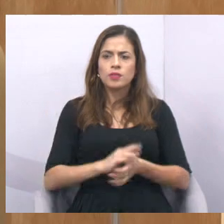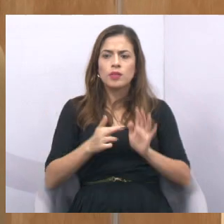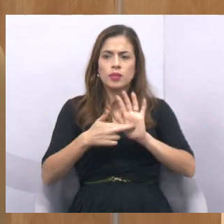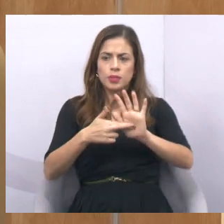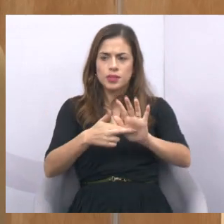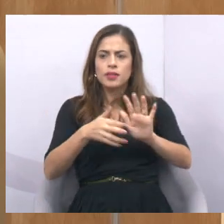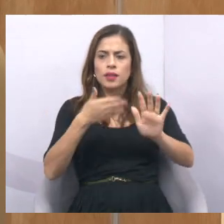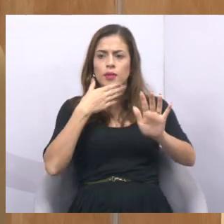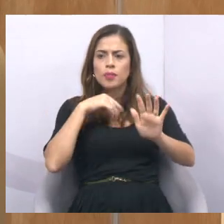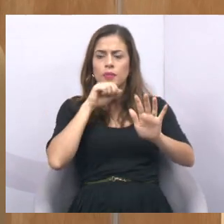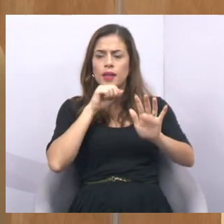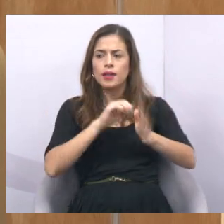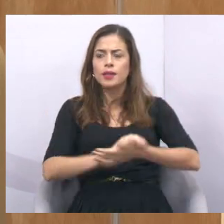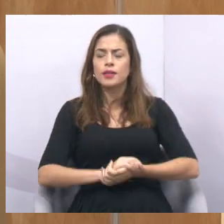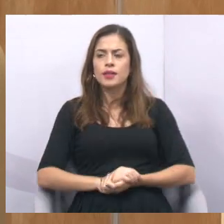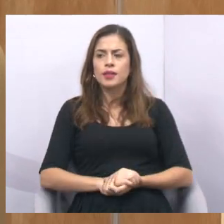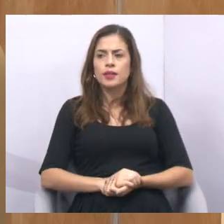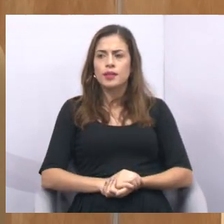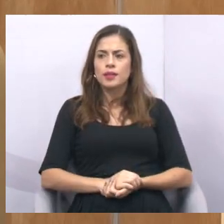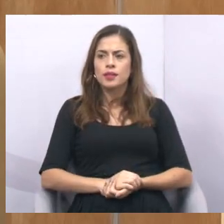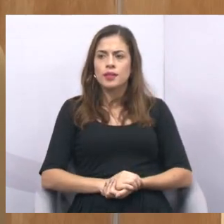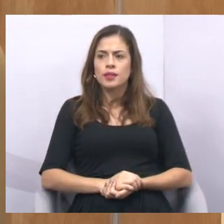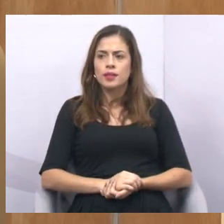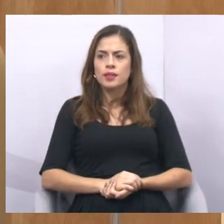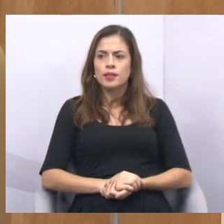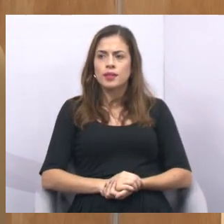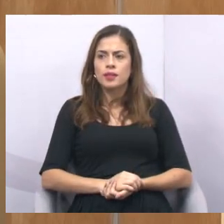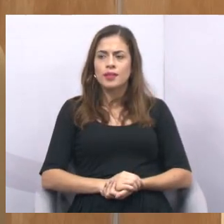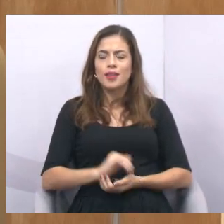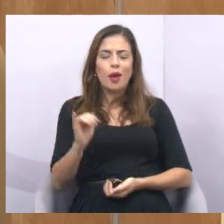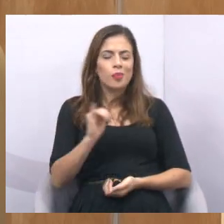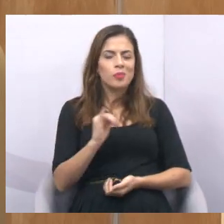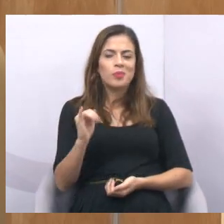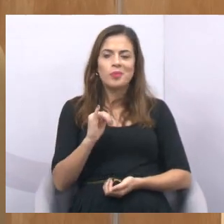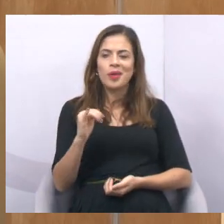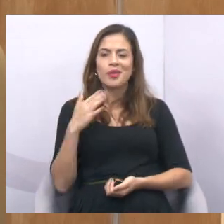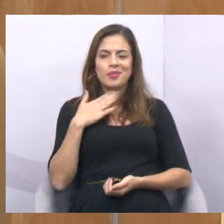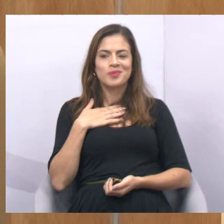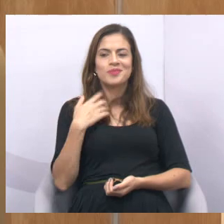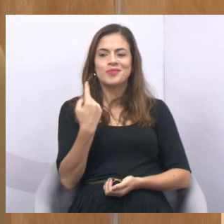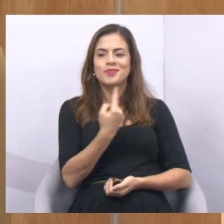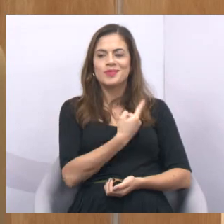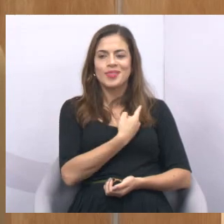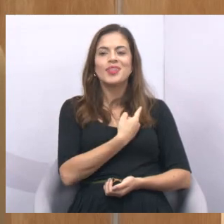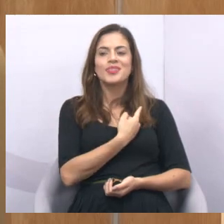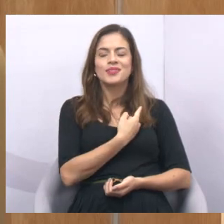representando o pai, que era irmão da gente, né?